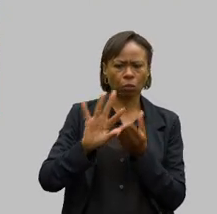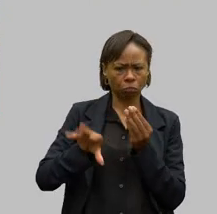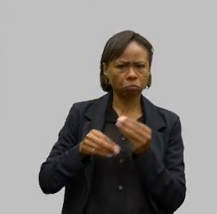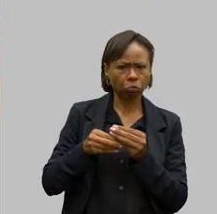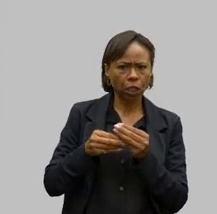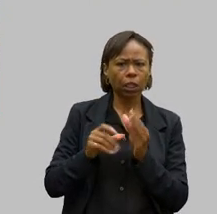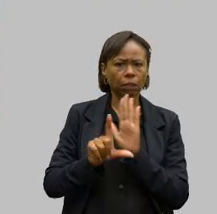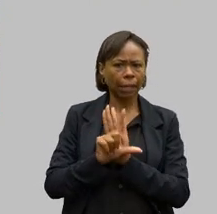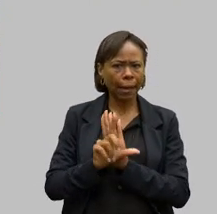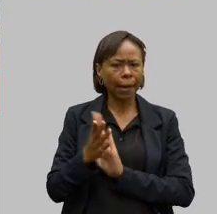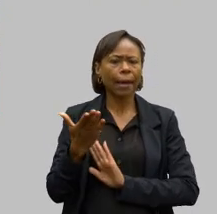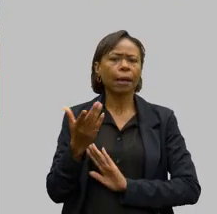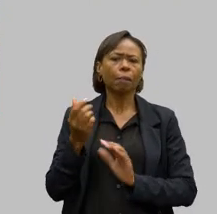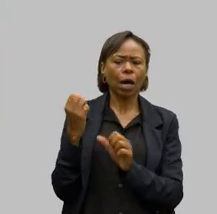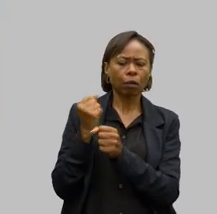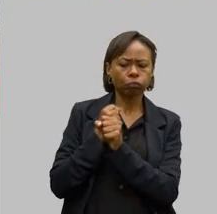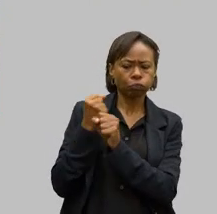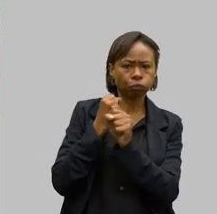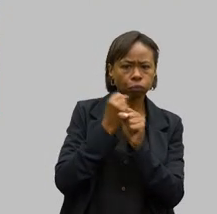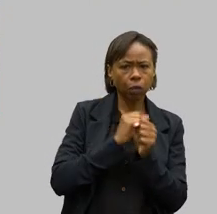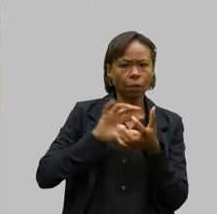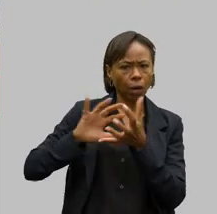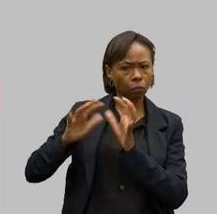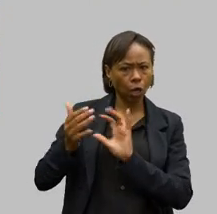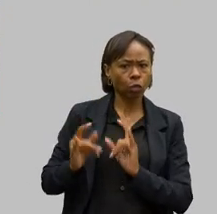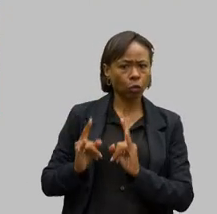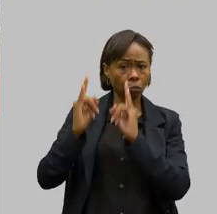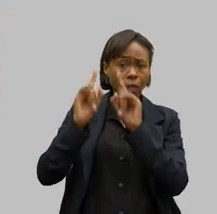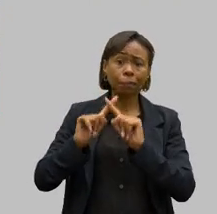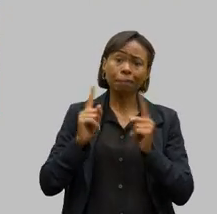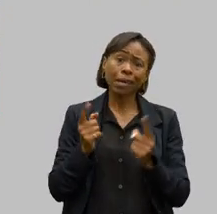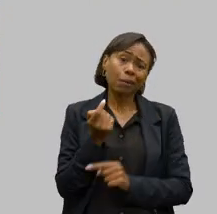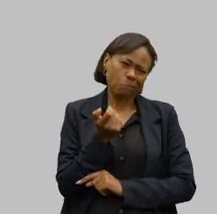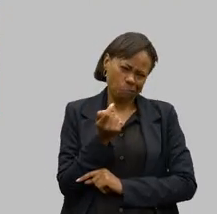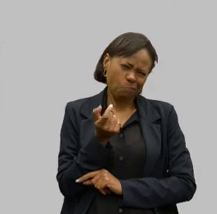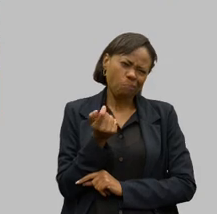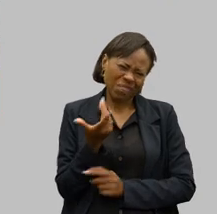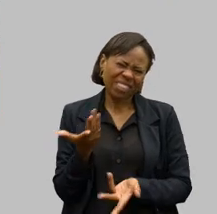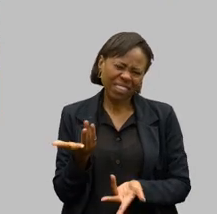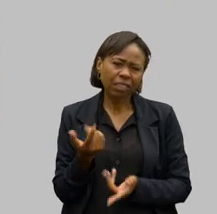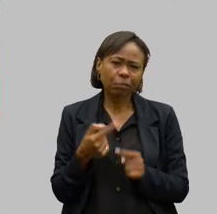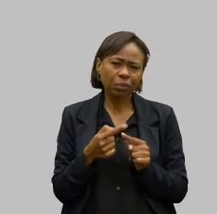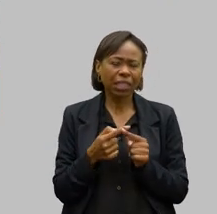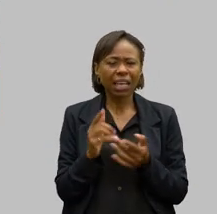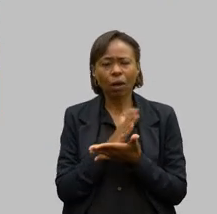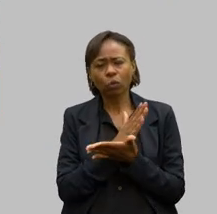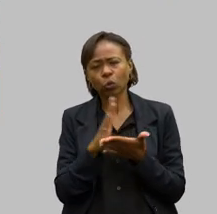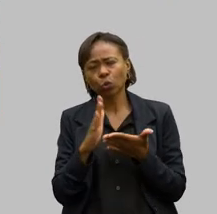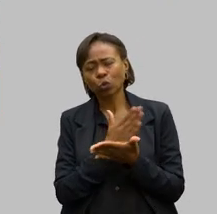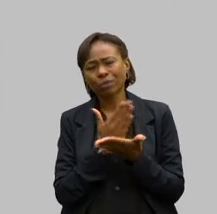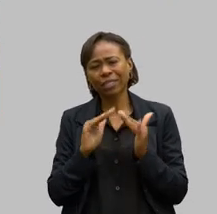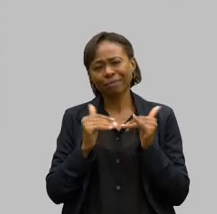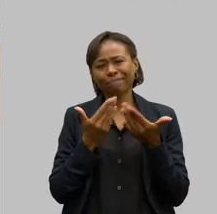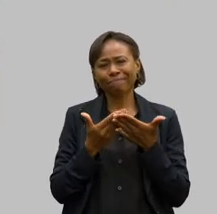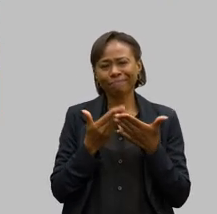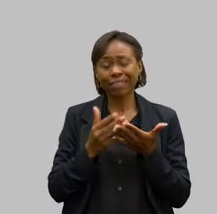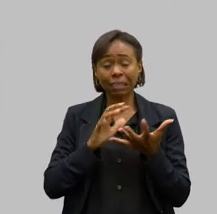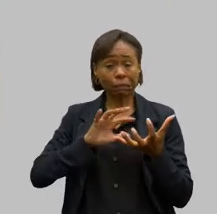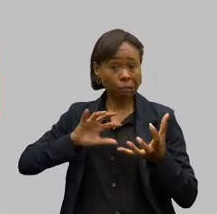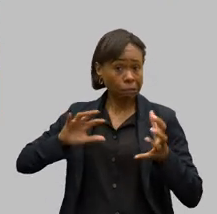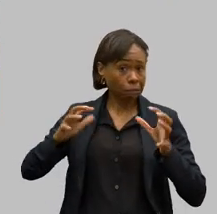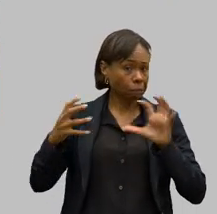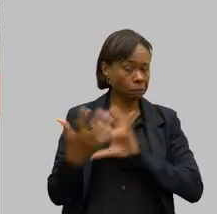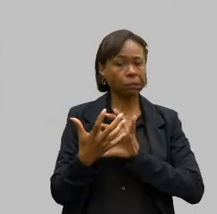reformas, construções nos prédios, mas ainda é muito pouco, tendo em vista algumas escolas que precisam de uma reforma